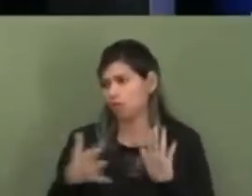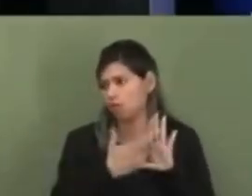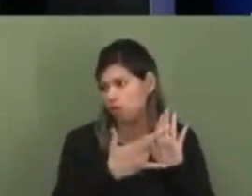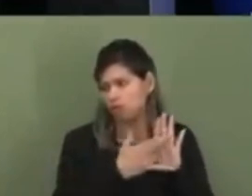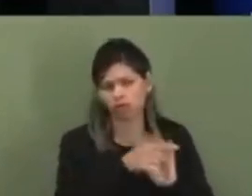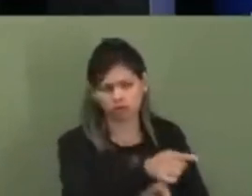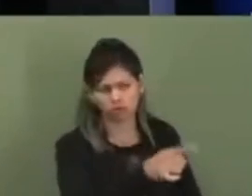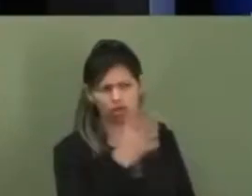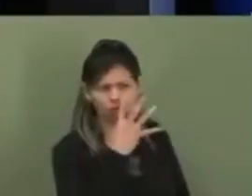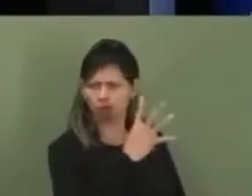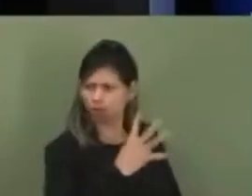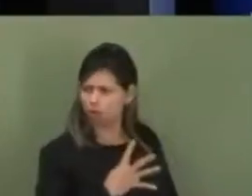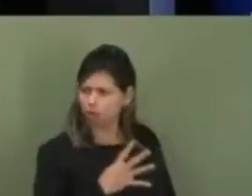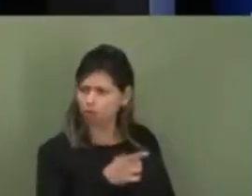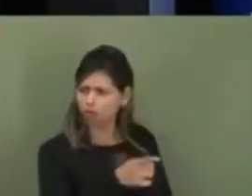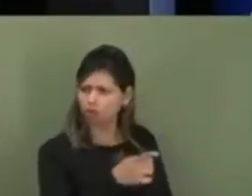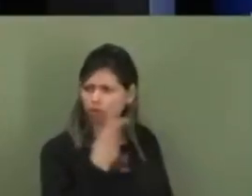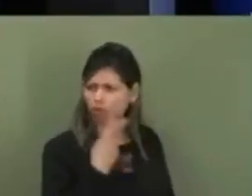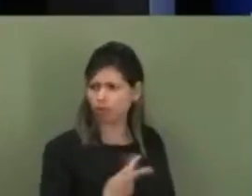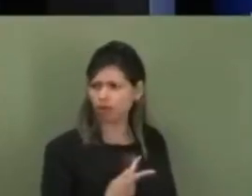palavras aqui do nosso senador.